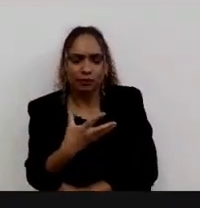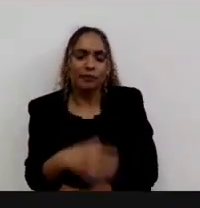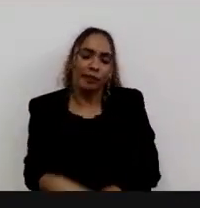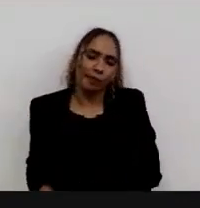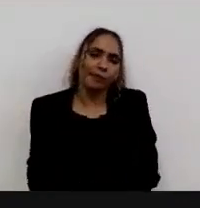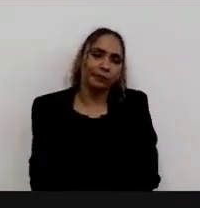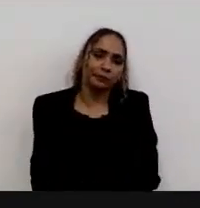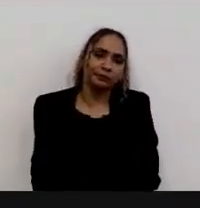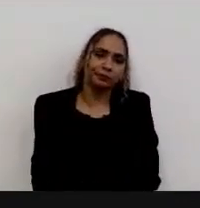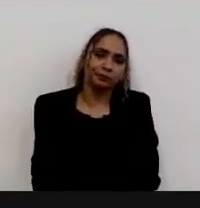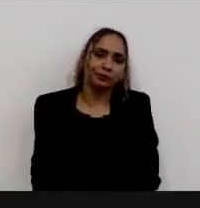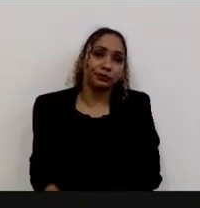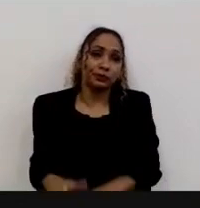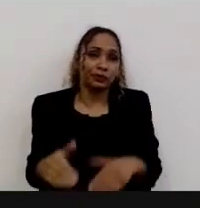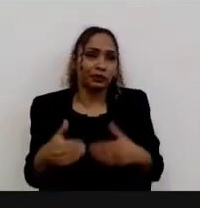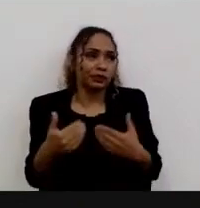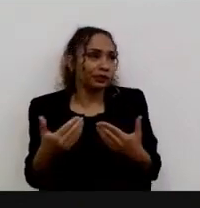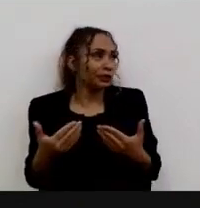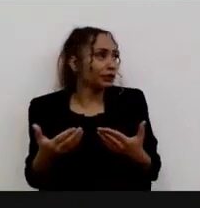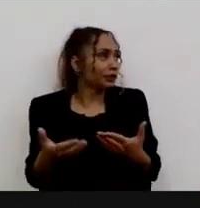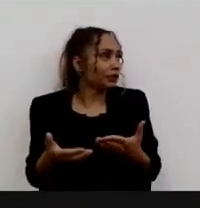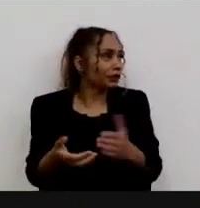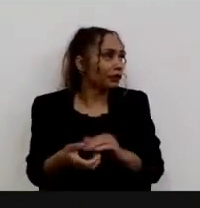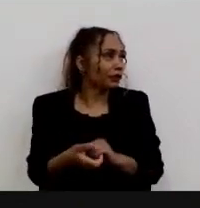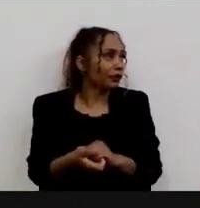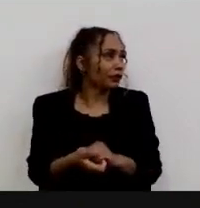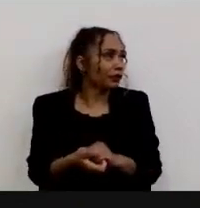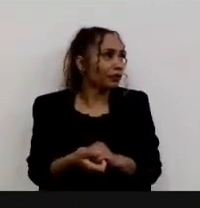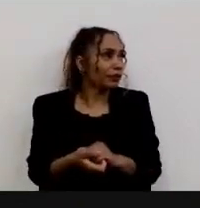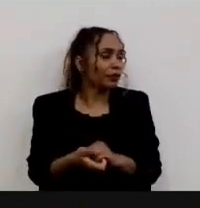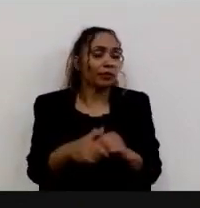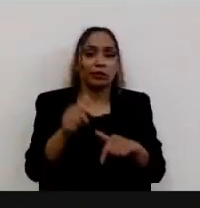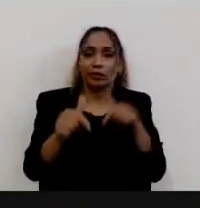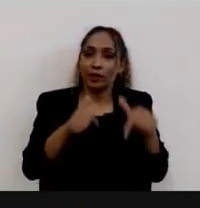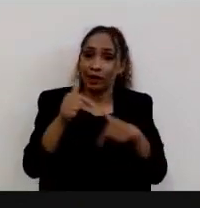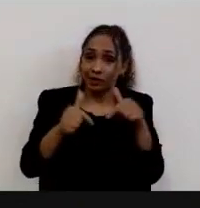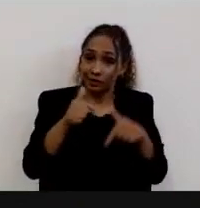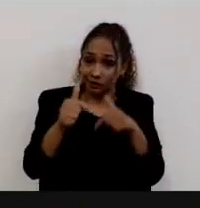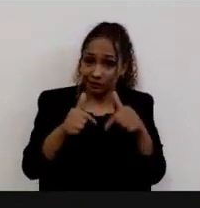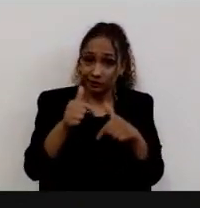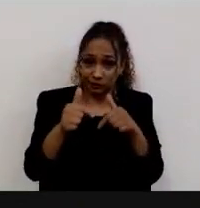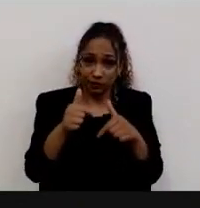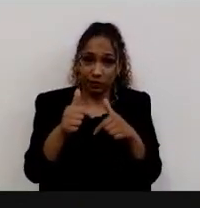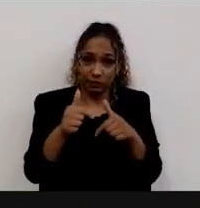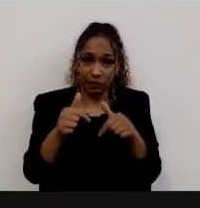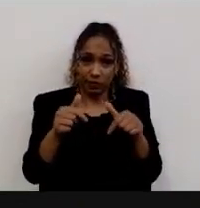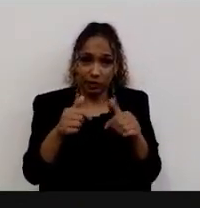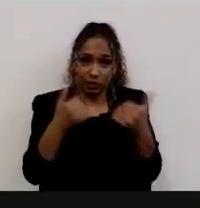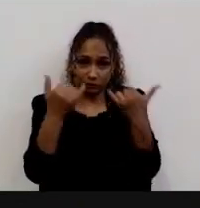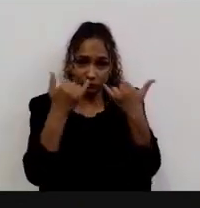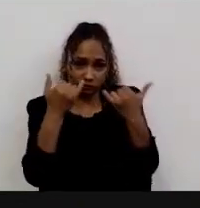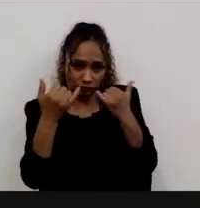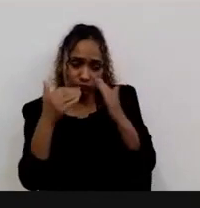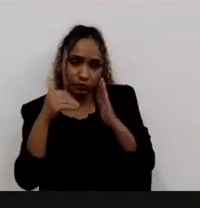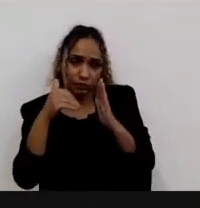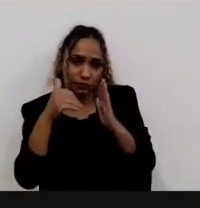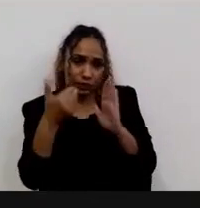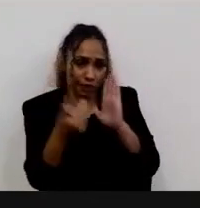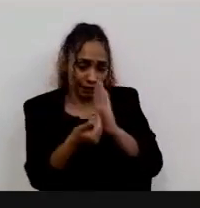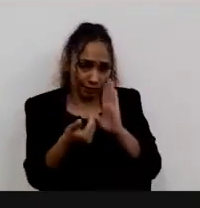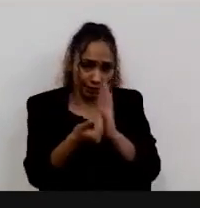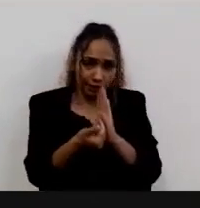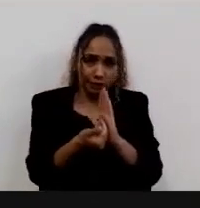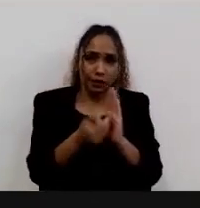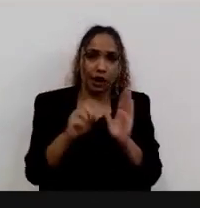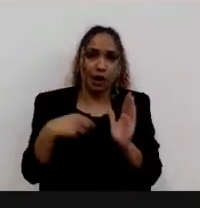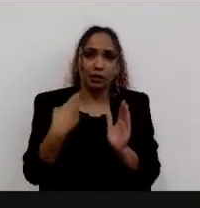Bem, meu nome é Marcos Chevitarias, eu trabalho no Serviço de Ciência de Dados da Câmara dos Deputados e